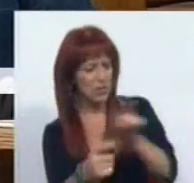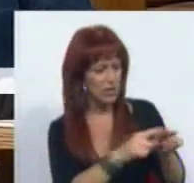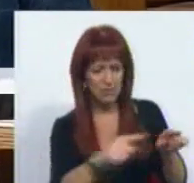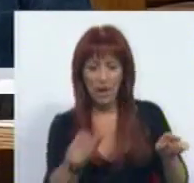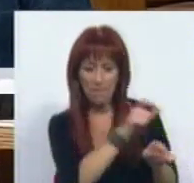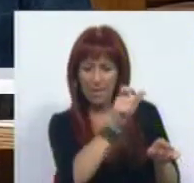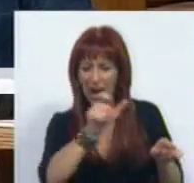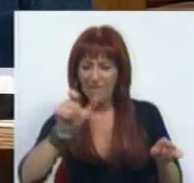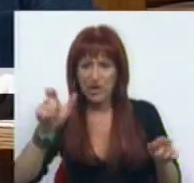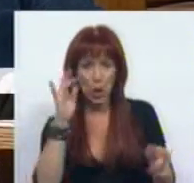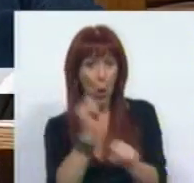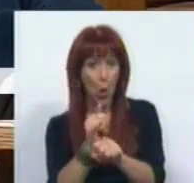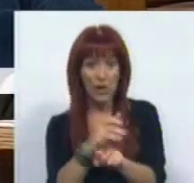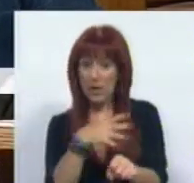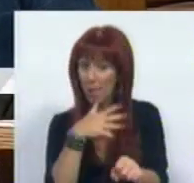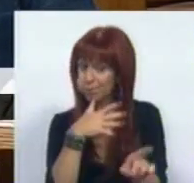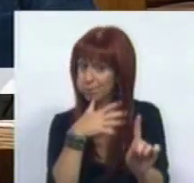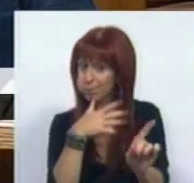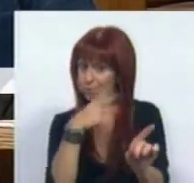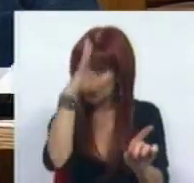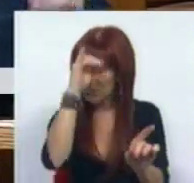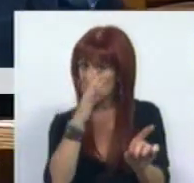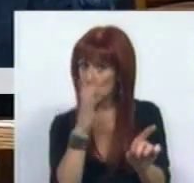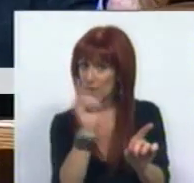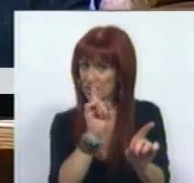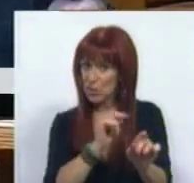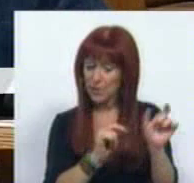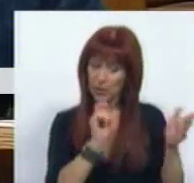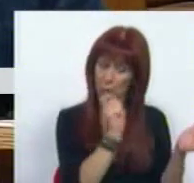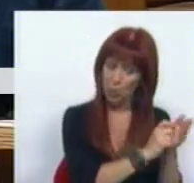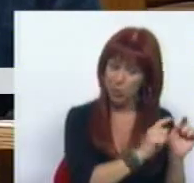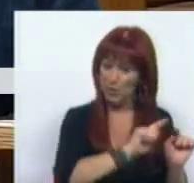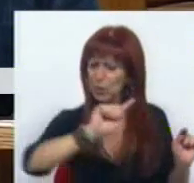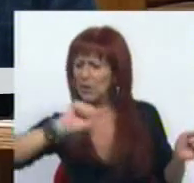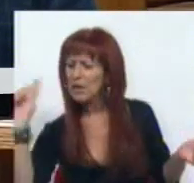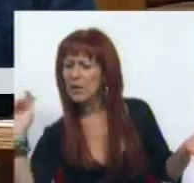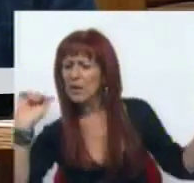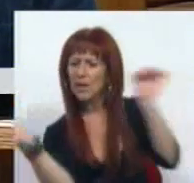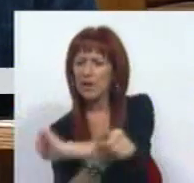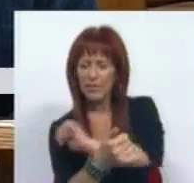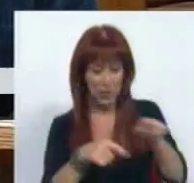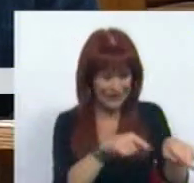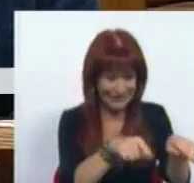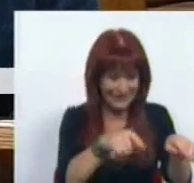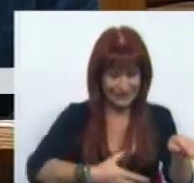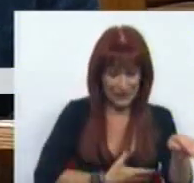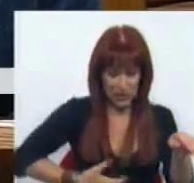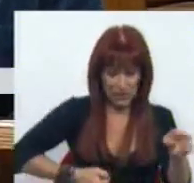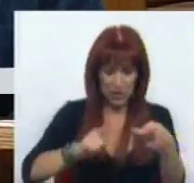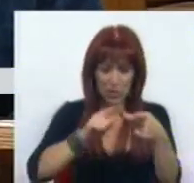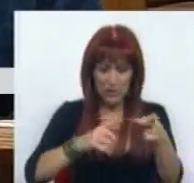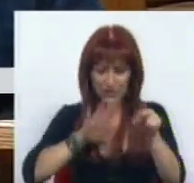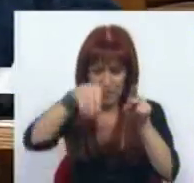outras palavras que não foram, no entanto, ditas pelo Ministro. Entre o ponto e a viragem estão o desemprego, a